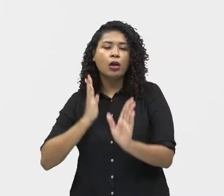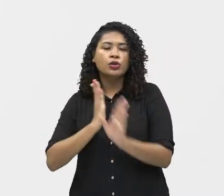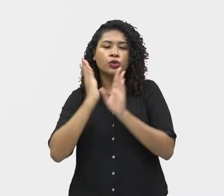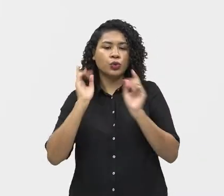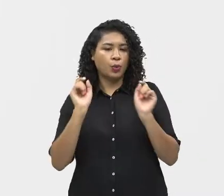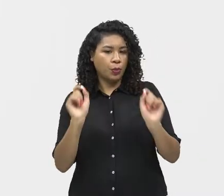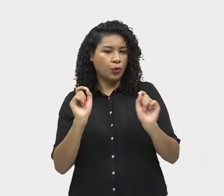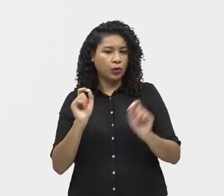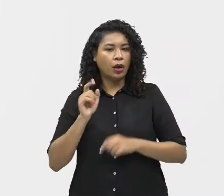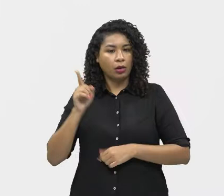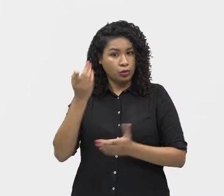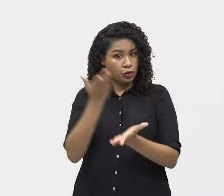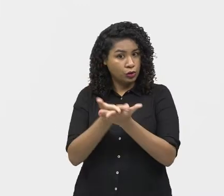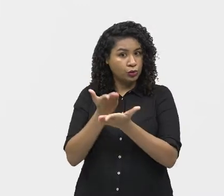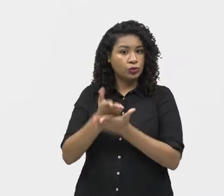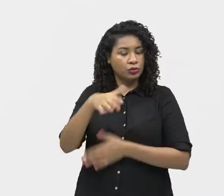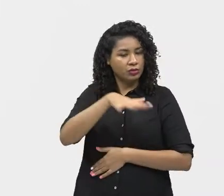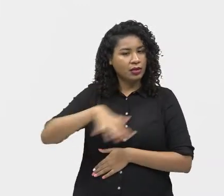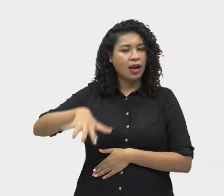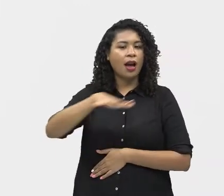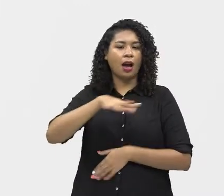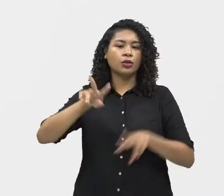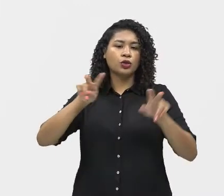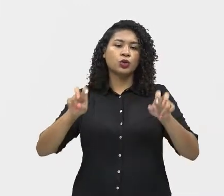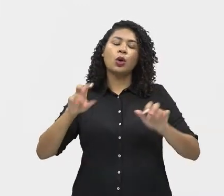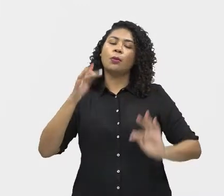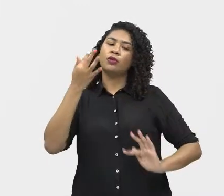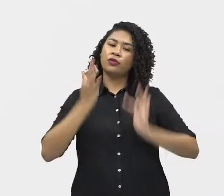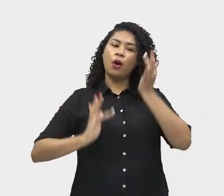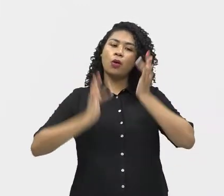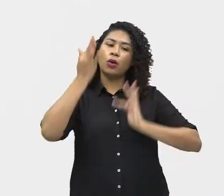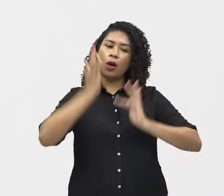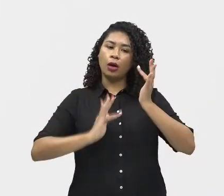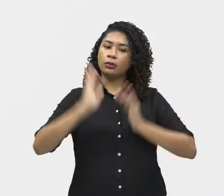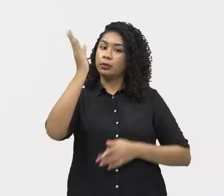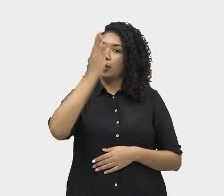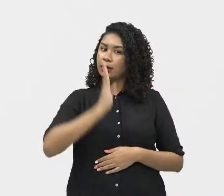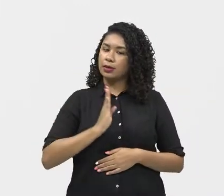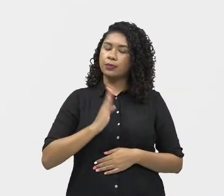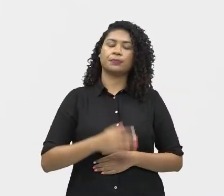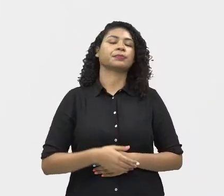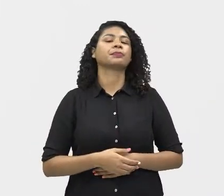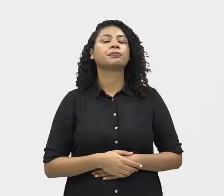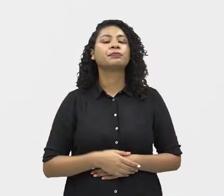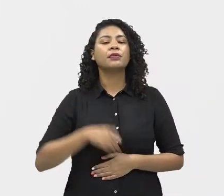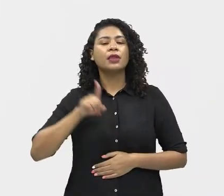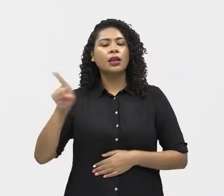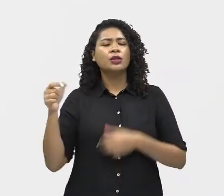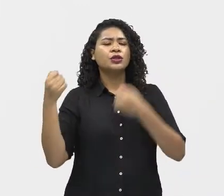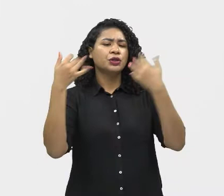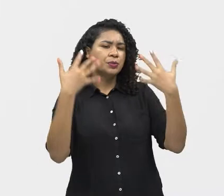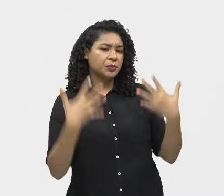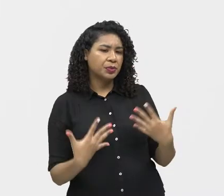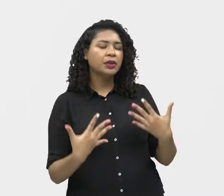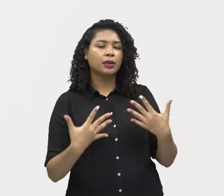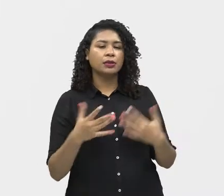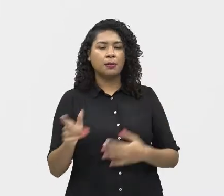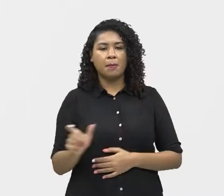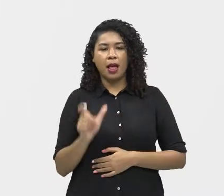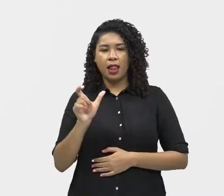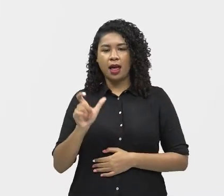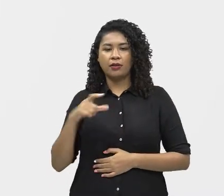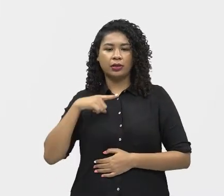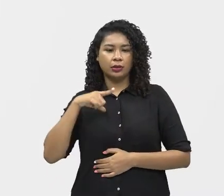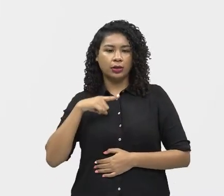foi um grande estudioso do nosso folclore nacional. Segundo ele, a palavra forró deriva da abreviação